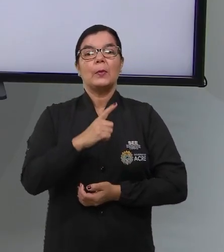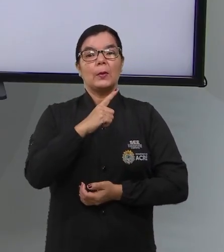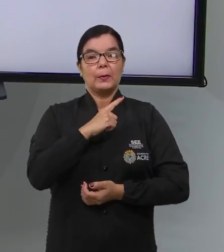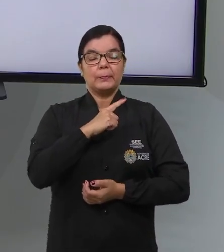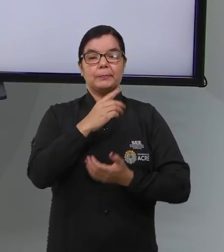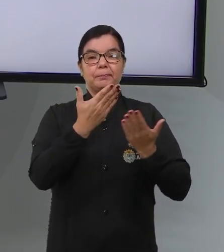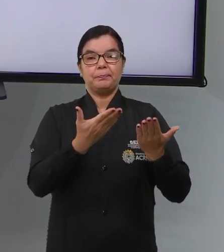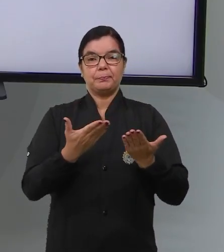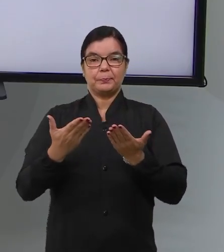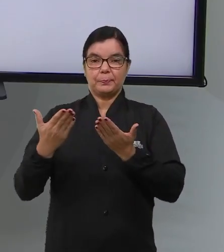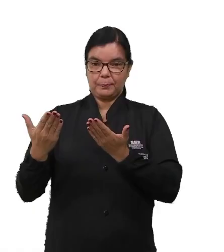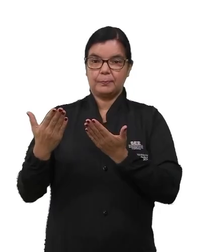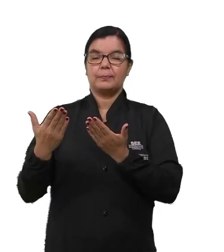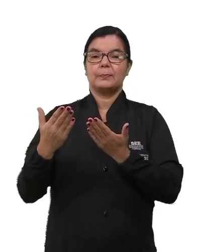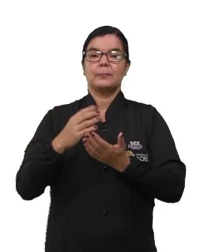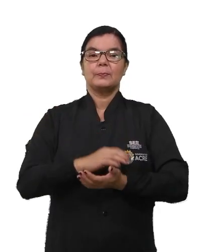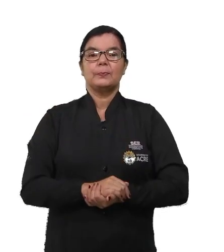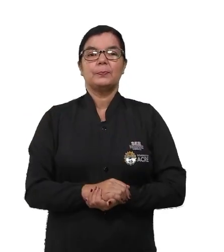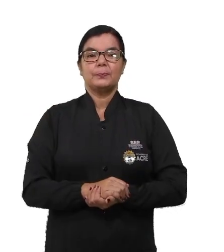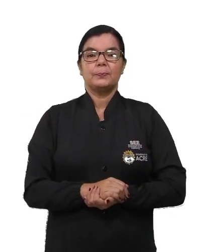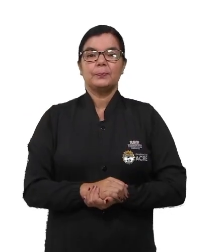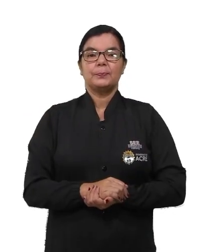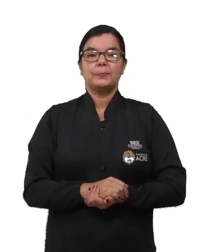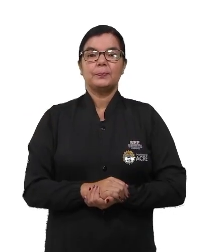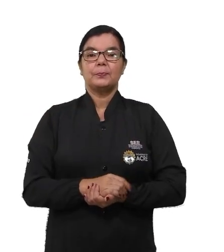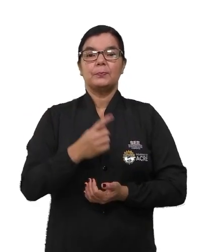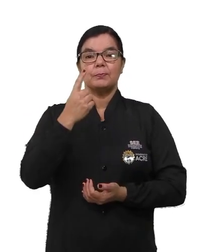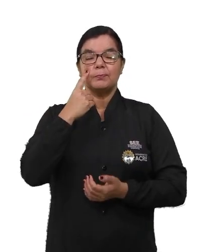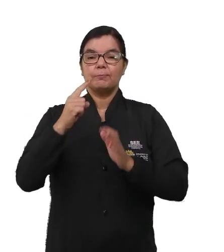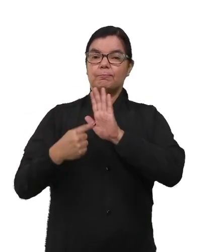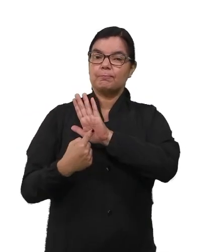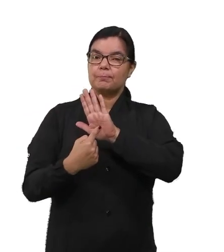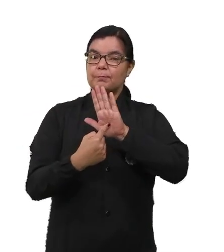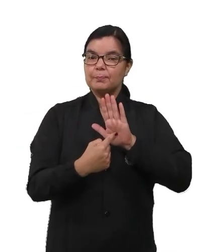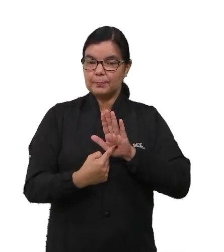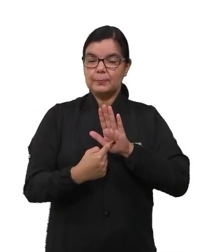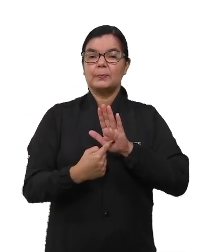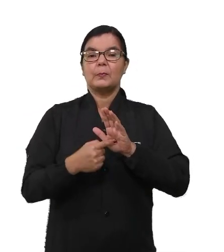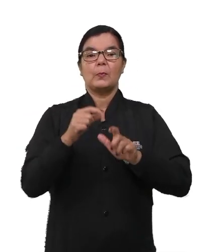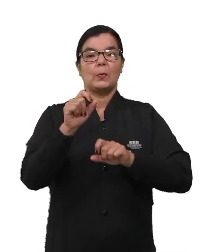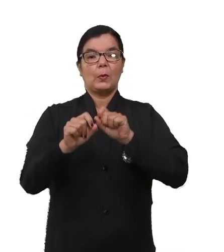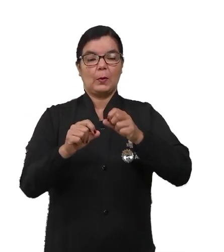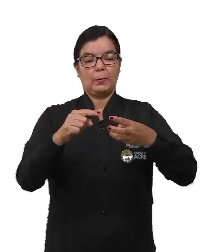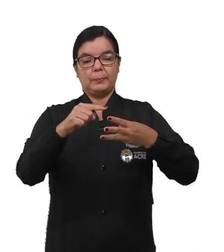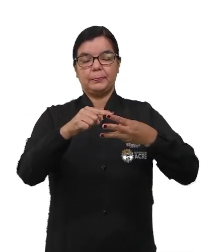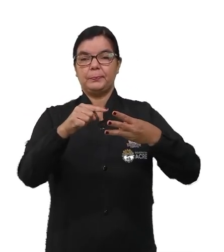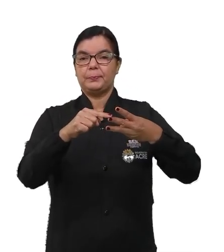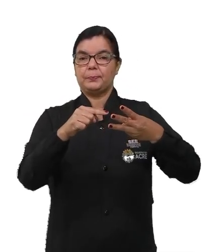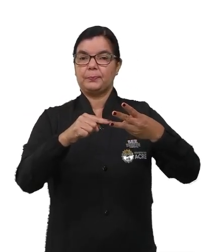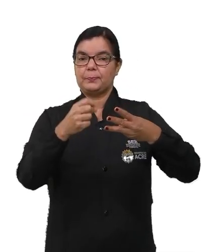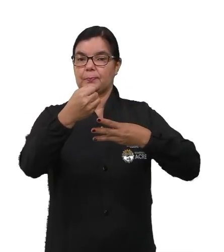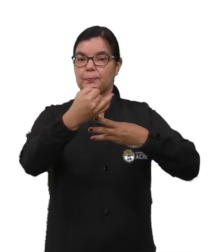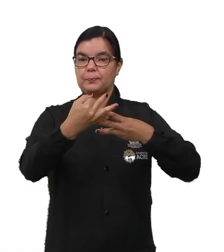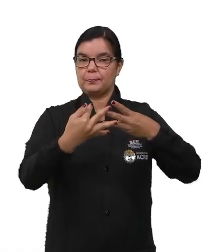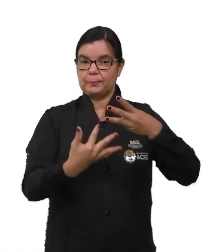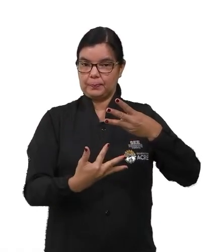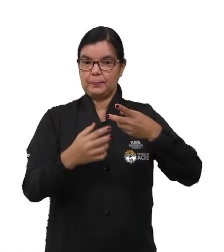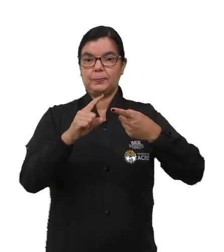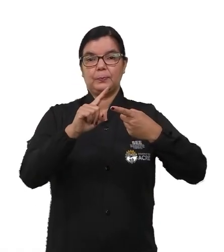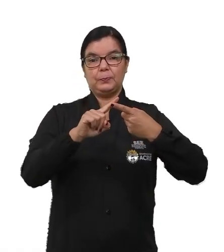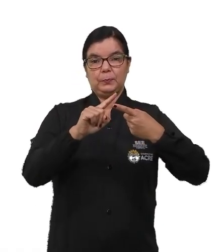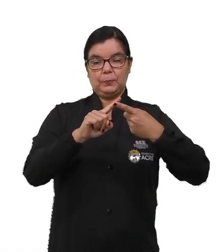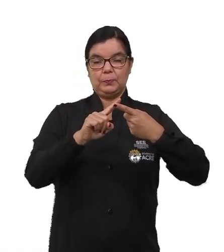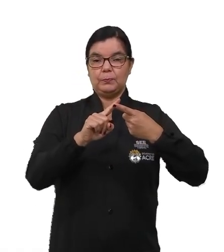aqui, vocês podem visualizar essa projeção e eu tenho os três conceitos, né? Eu tenho uma